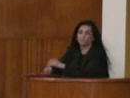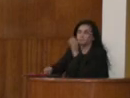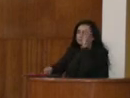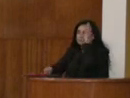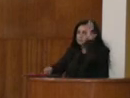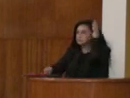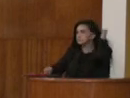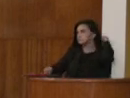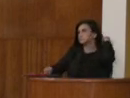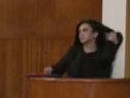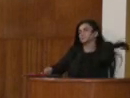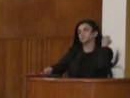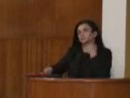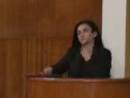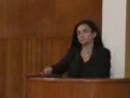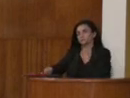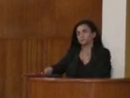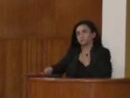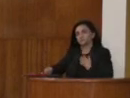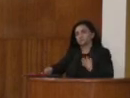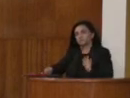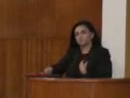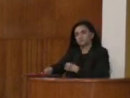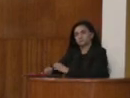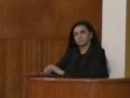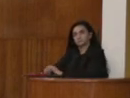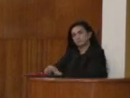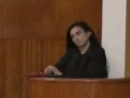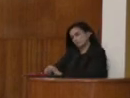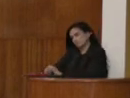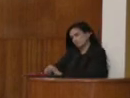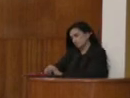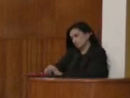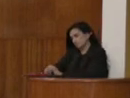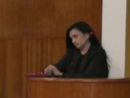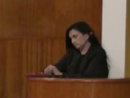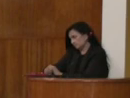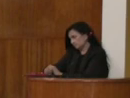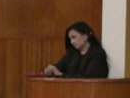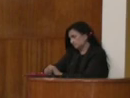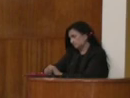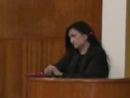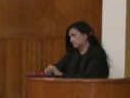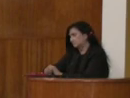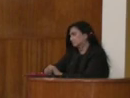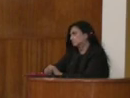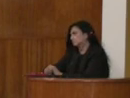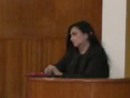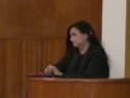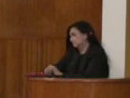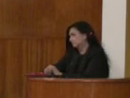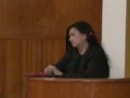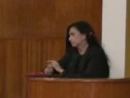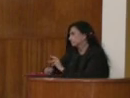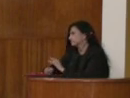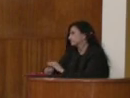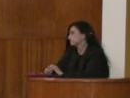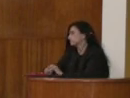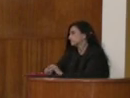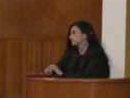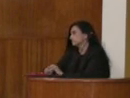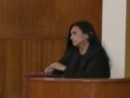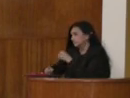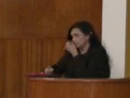peço a vocês, quem tiver a possibilidade de cobrar isso, né, do governo federal, porque a fiscalização só existe quando você